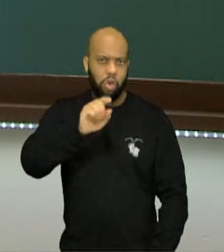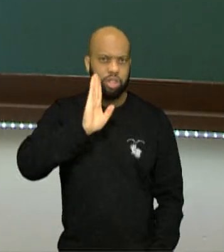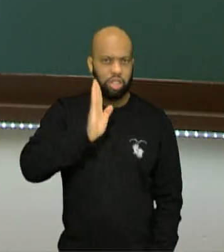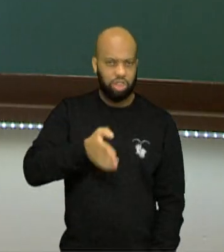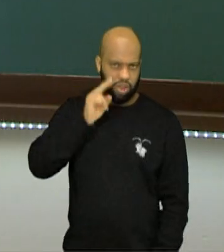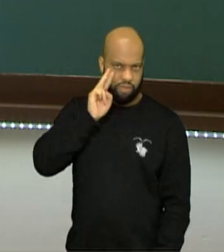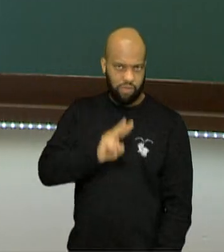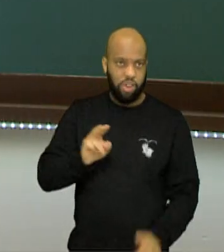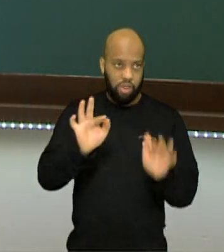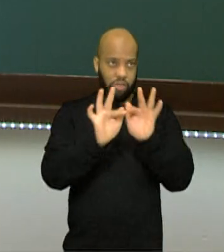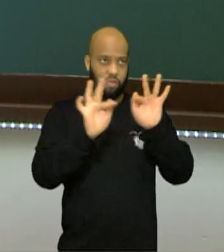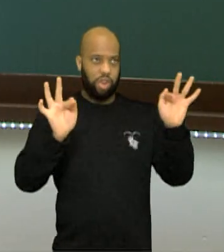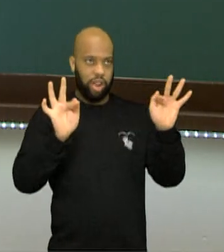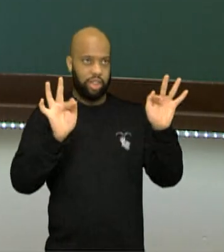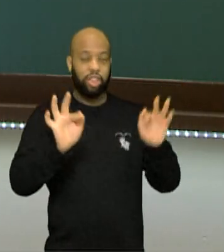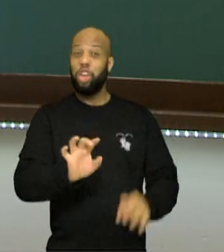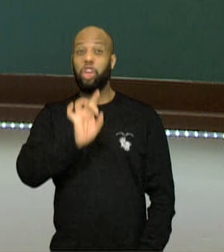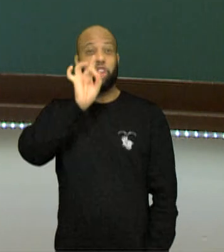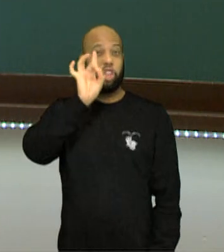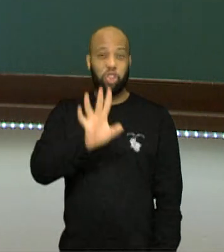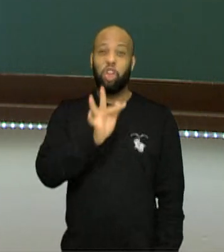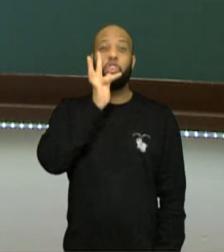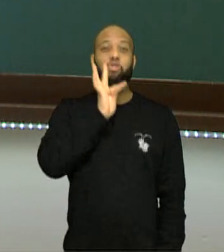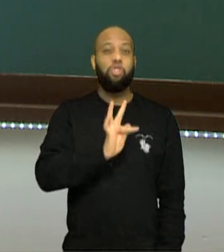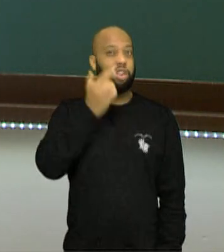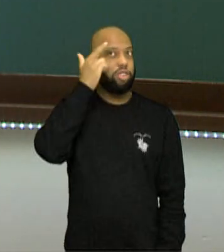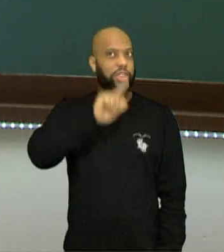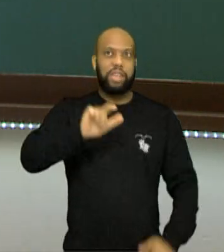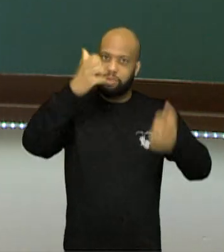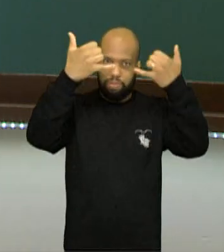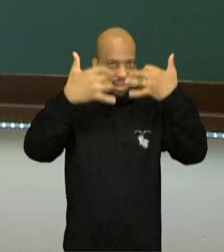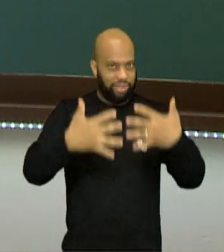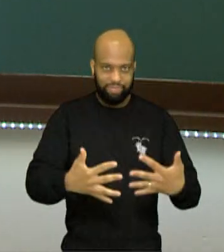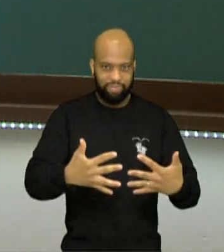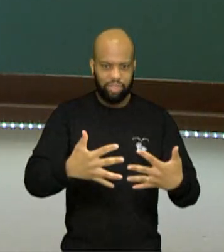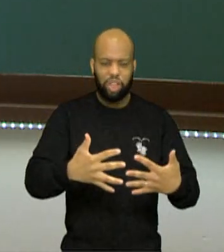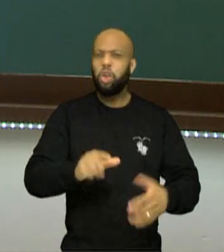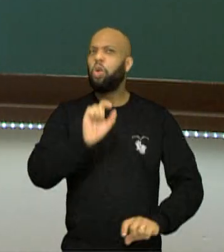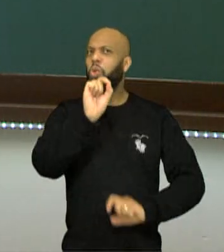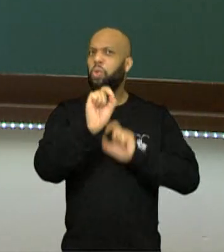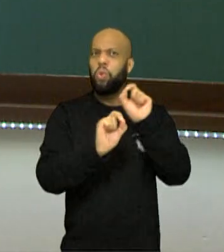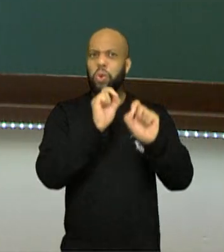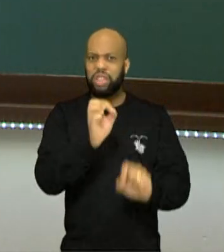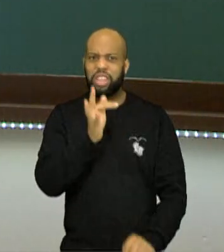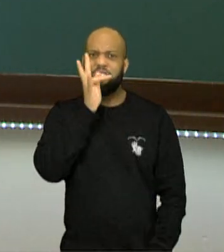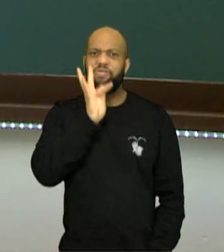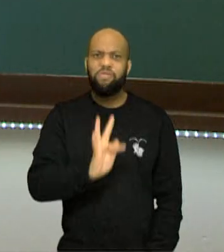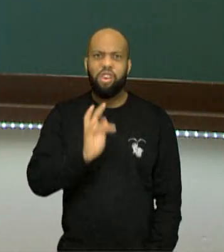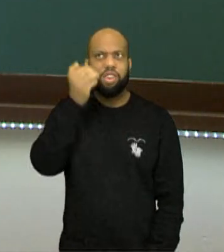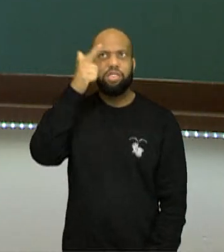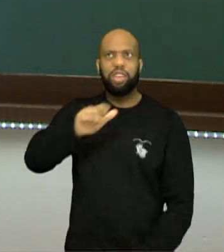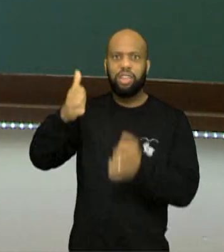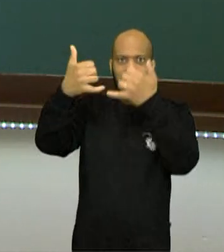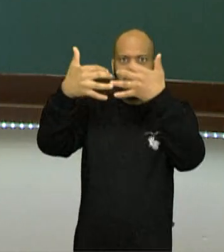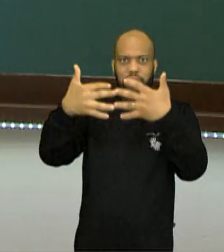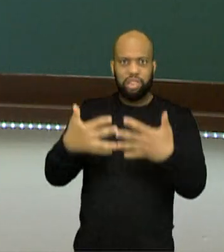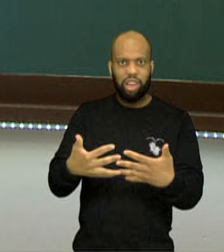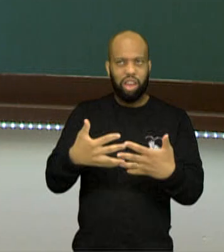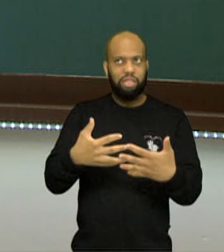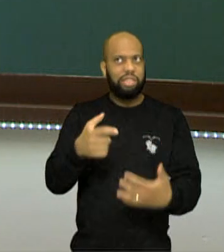essa frase? Só Freud explica? E aí, o que Freud nos explica de